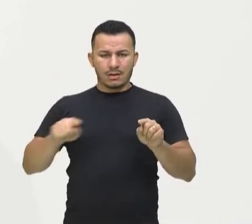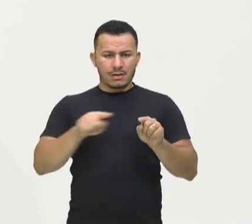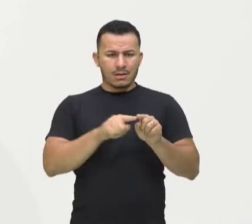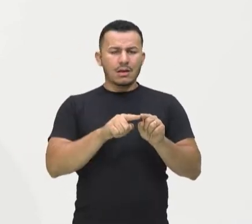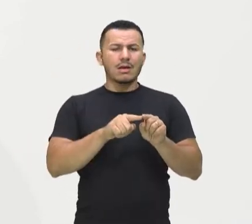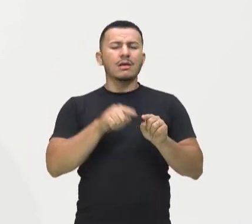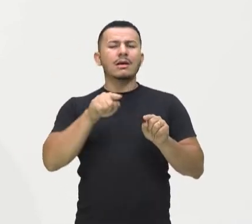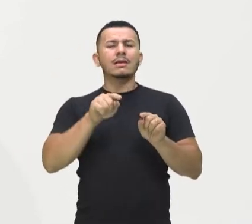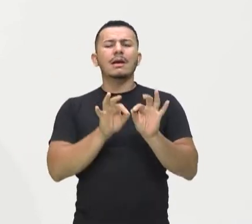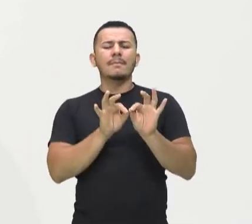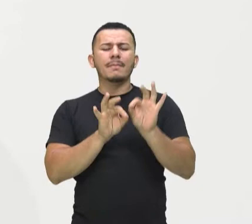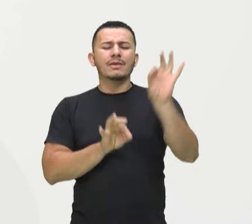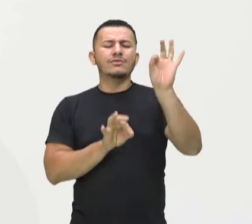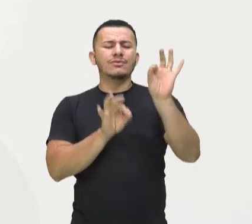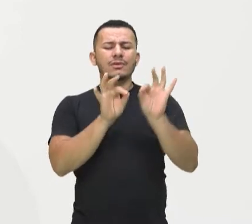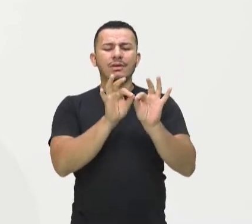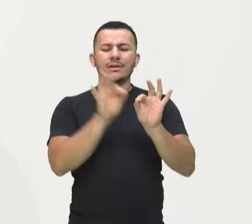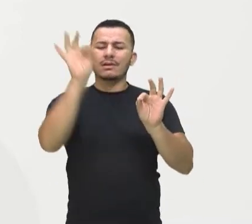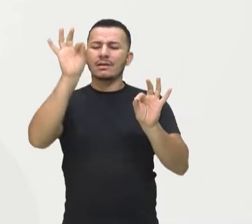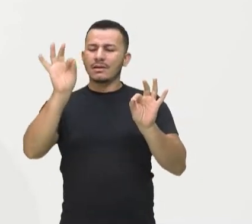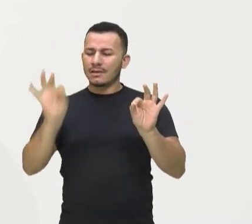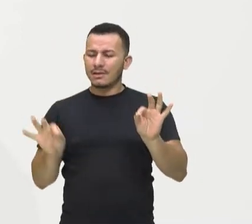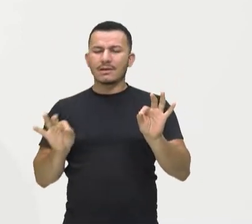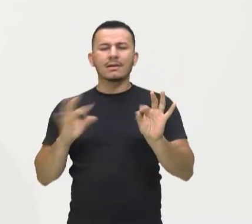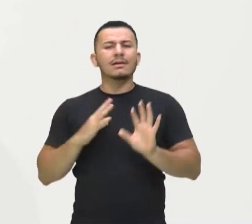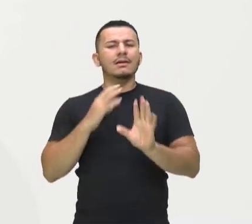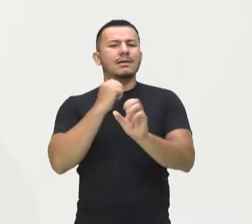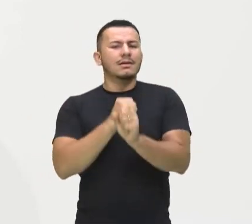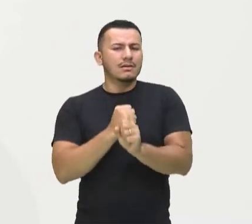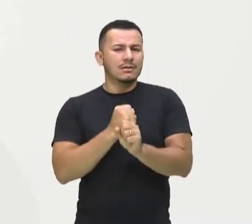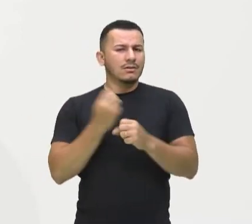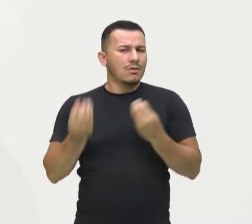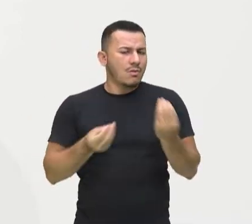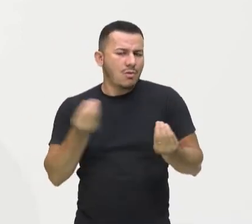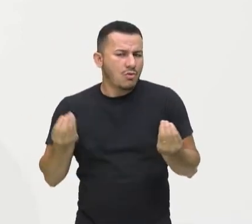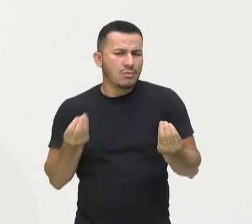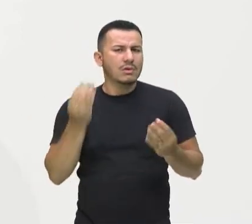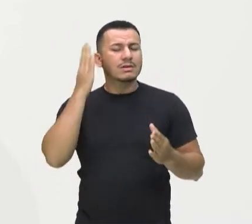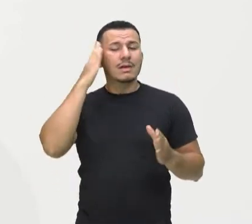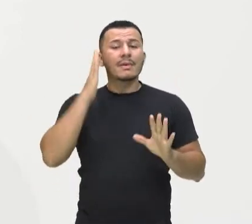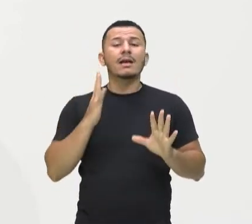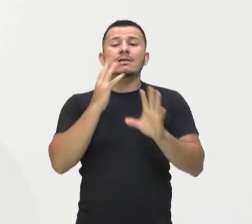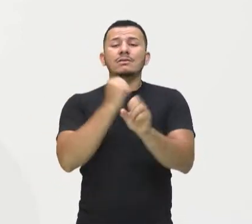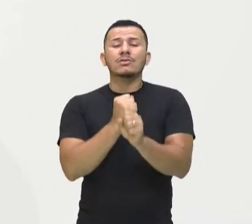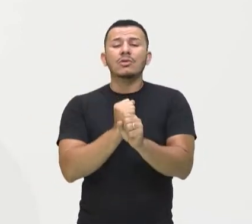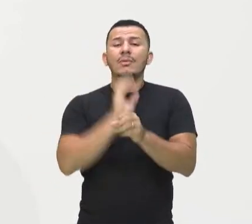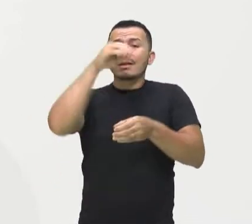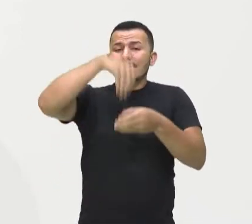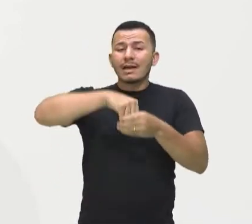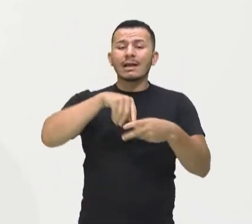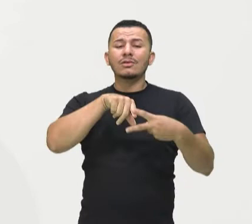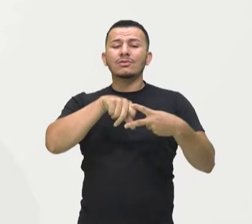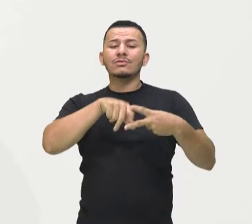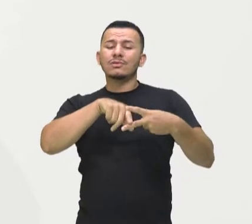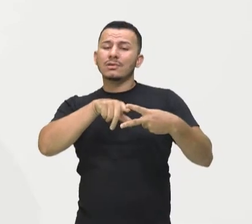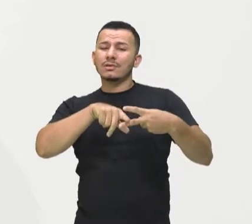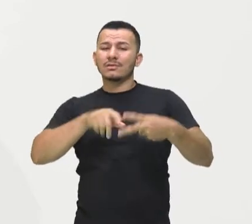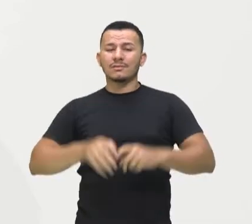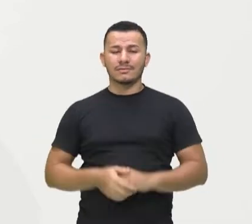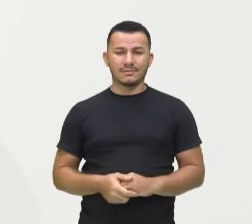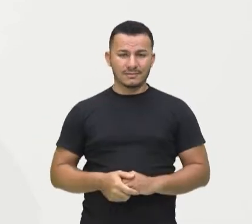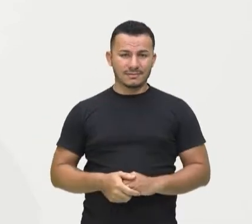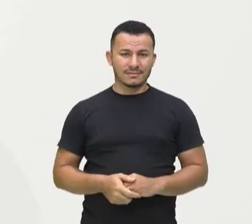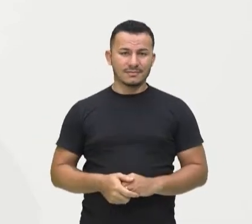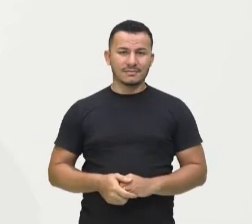pessoal, primeira coisa, lembra aí, ó, triângulo equilátero. Mas quanto mede a soma dos ângulos internos de um triângulo? Só para a